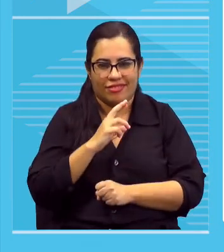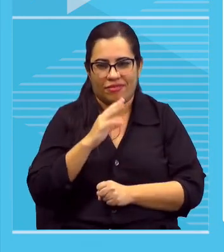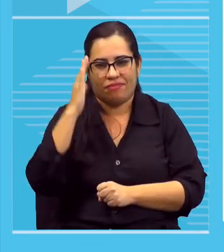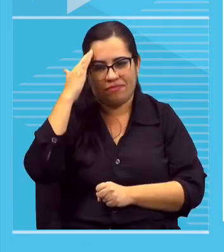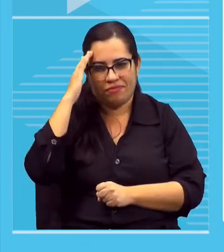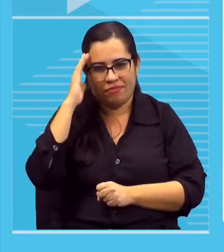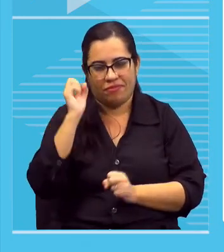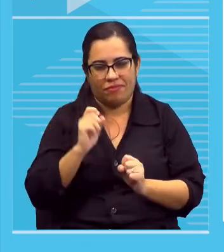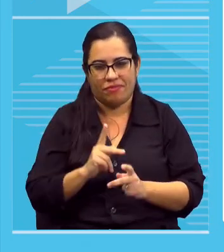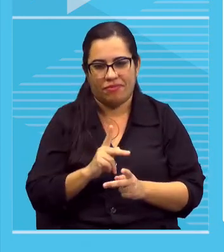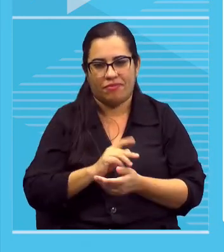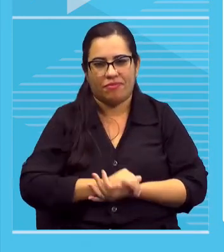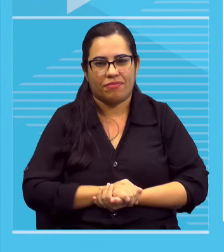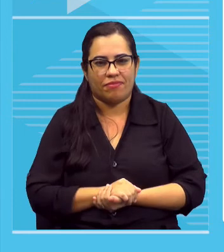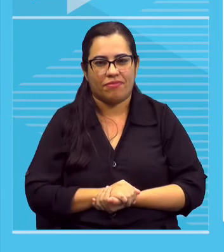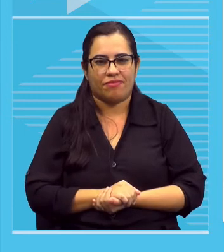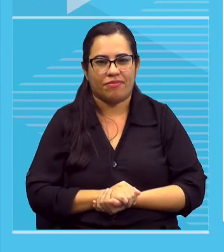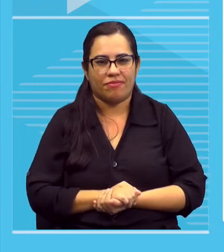entendeu